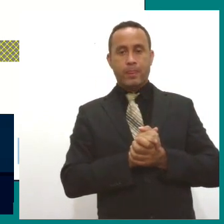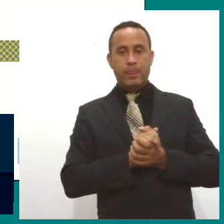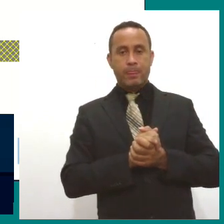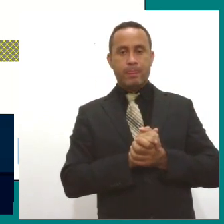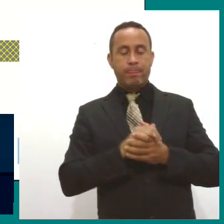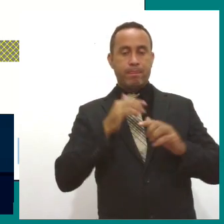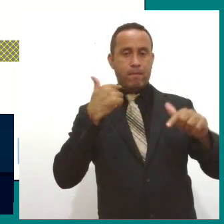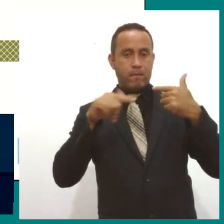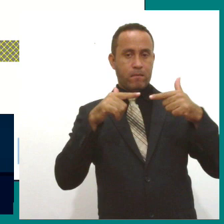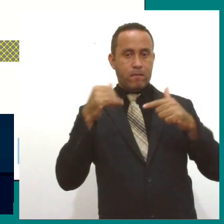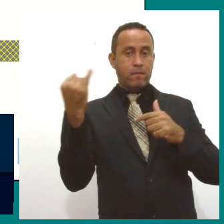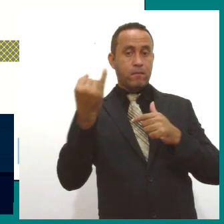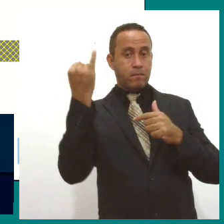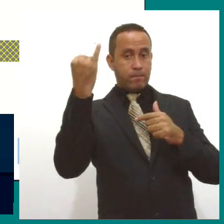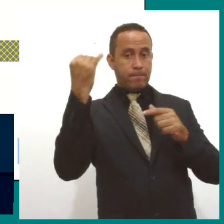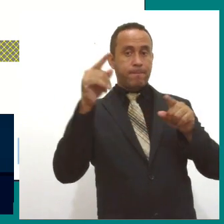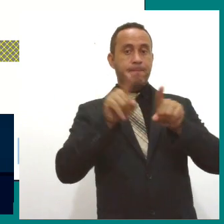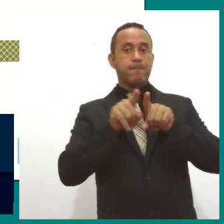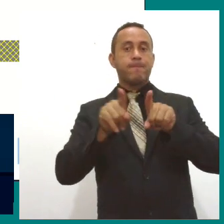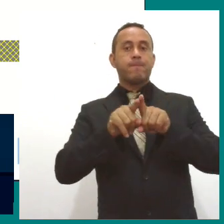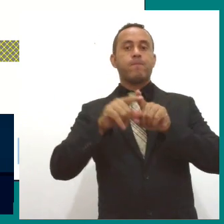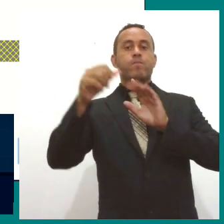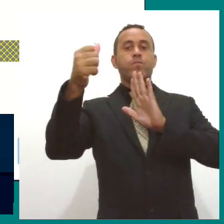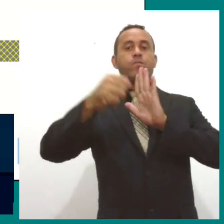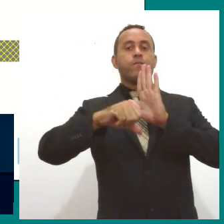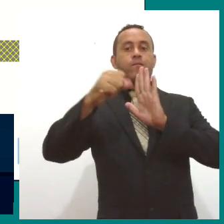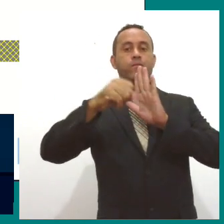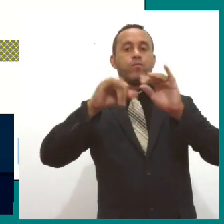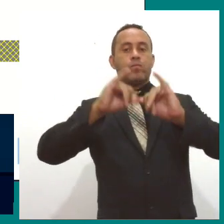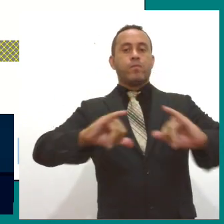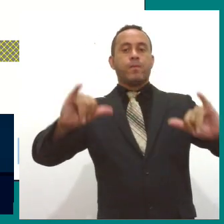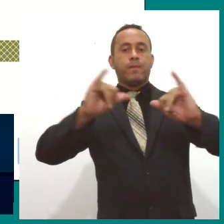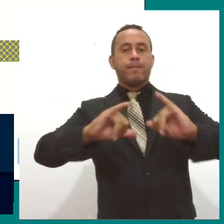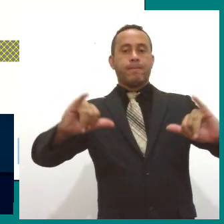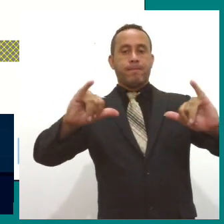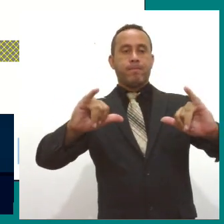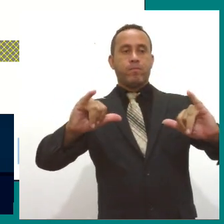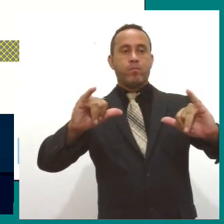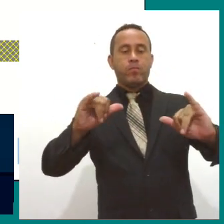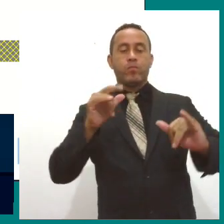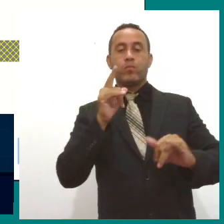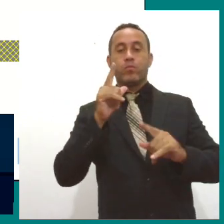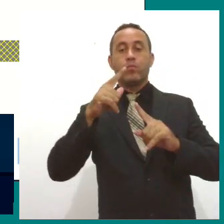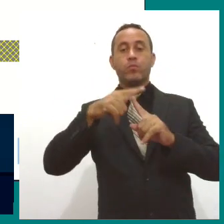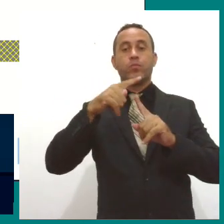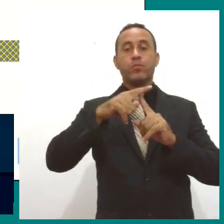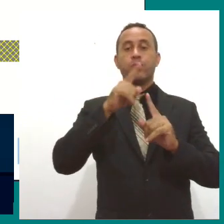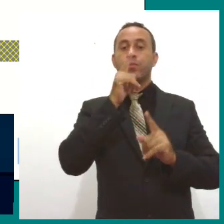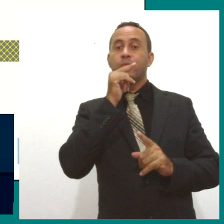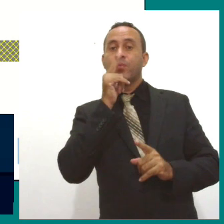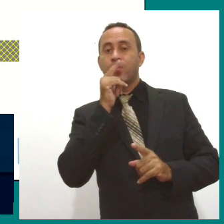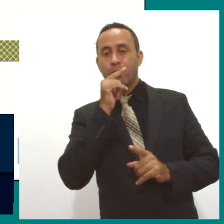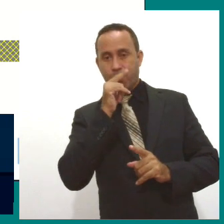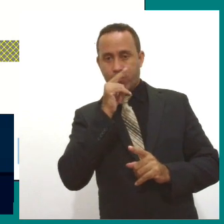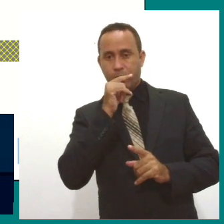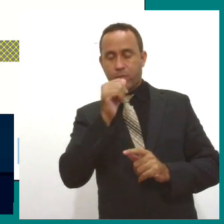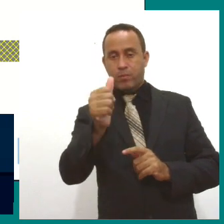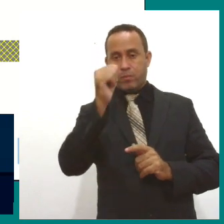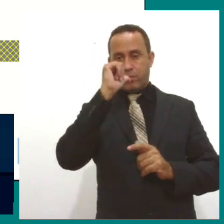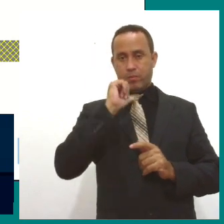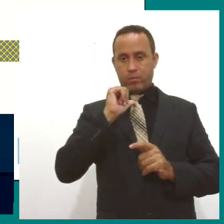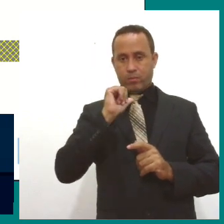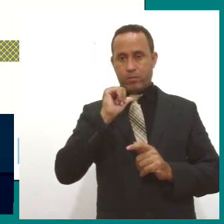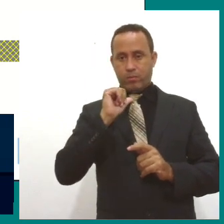Tem um trabalho muito importante aí de monitoramento e divulgação da qualidade da água. Também é um contrato com a Agência Nacional de Águas, e que a